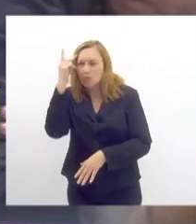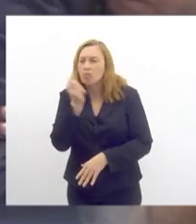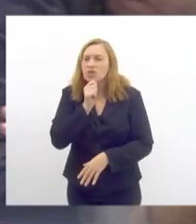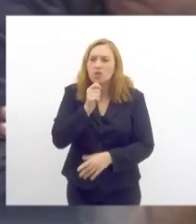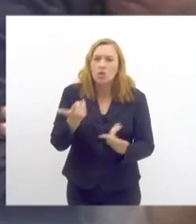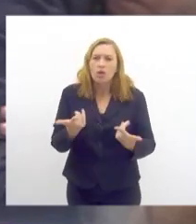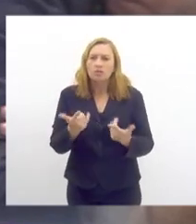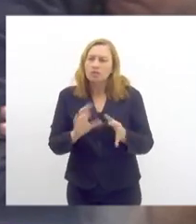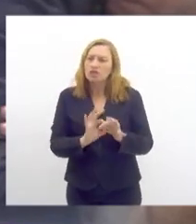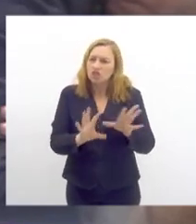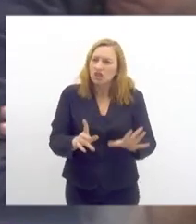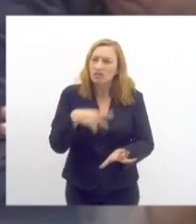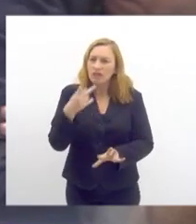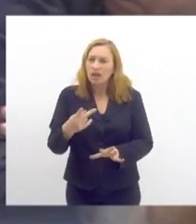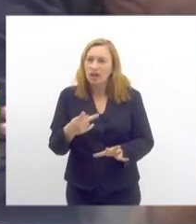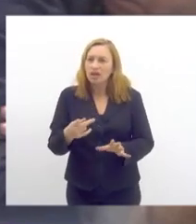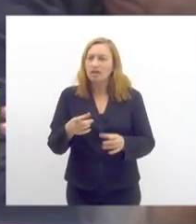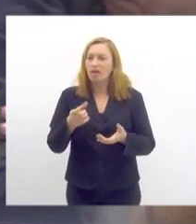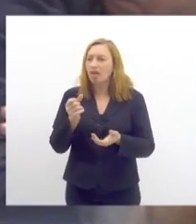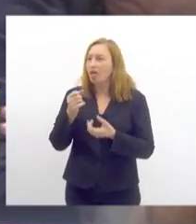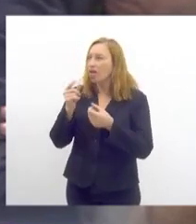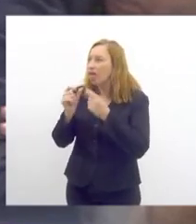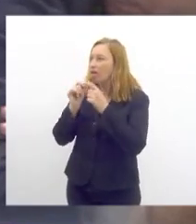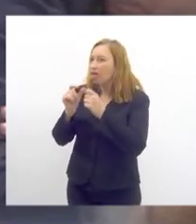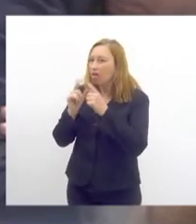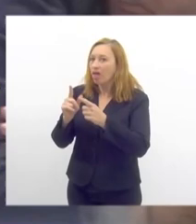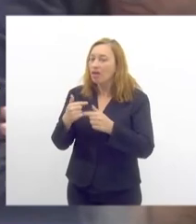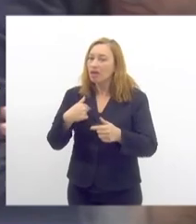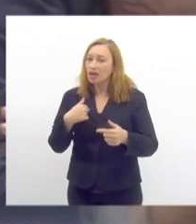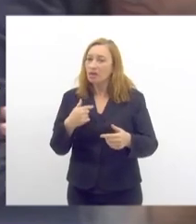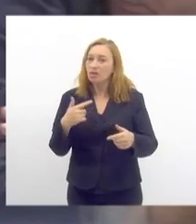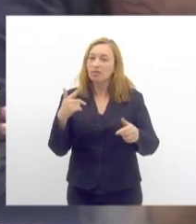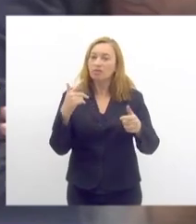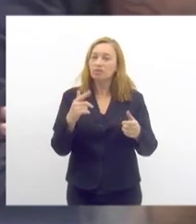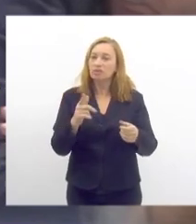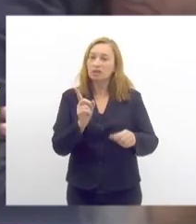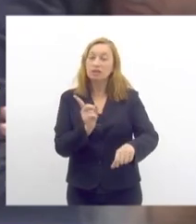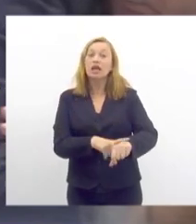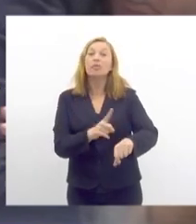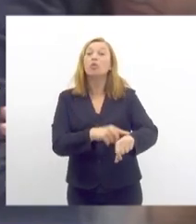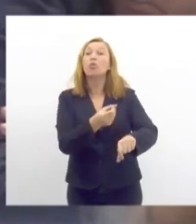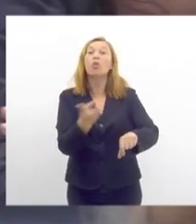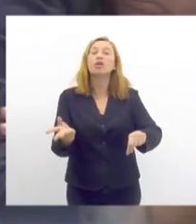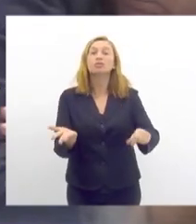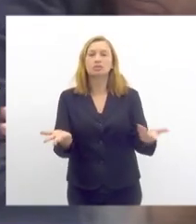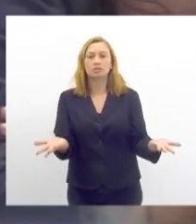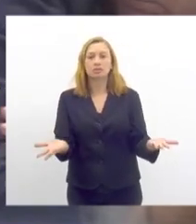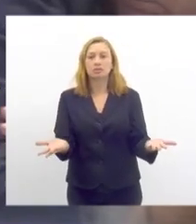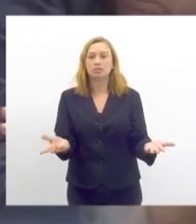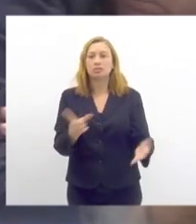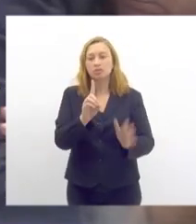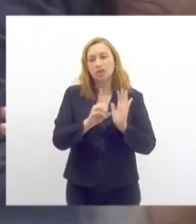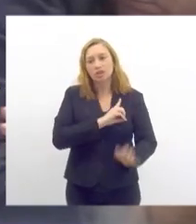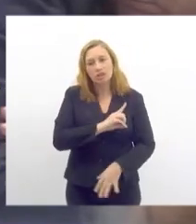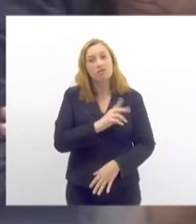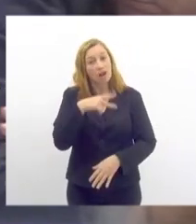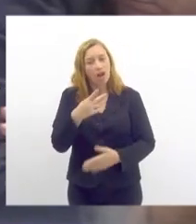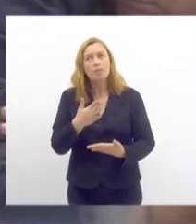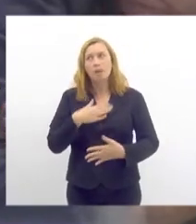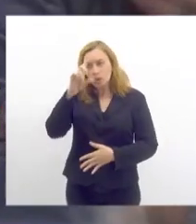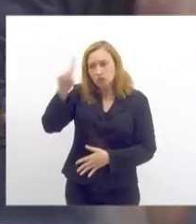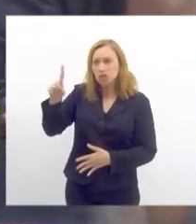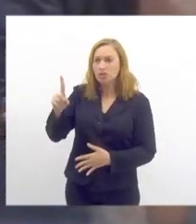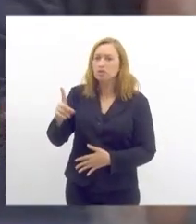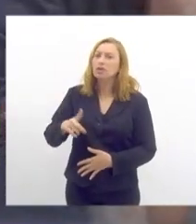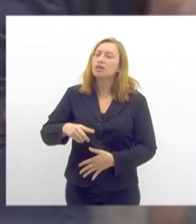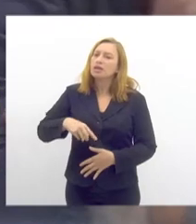concluir. Já vieram me questionar quanto tempo eu estou dando para o DETRAN. Quer que interrompa a fala do DETRAN? Pelo amor de Deus. Primeiro, quem está presidindo sou